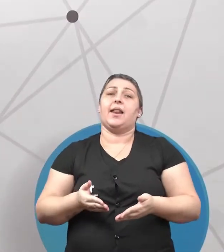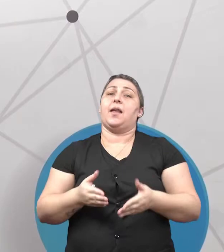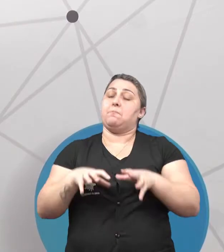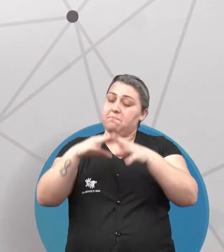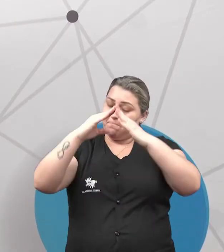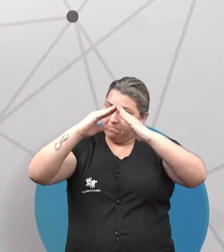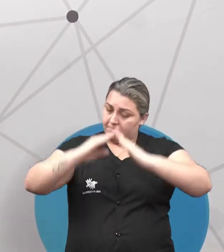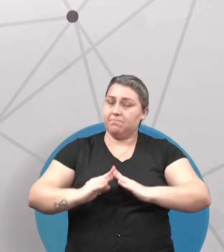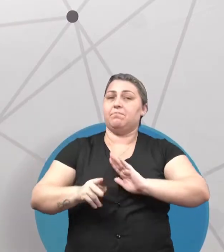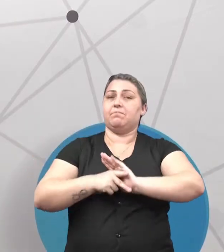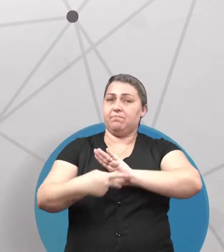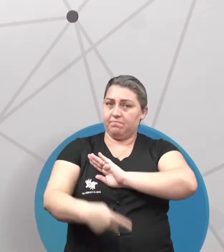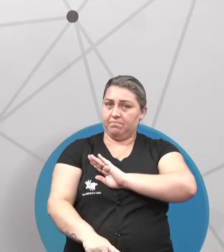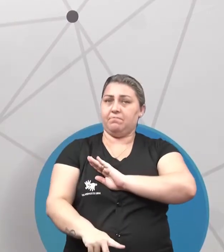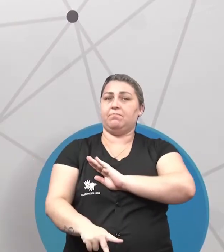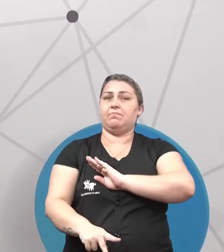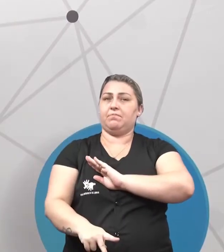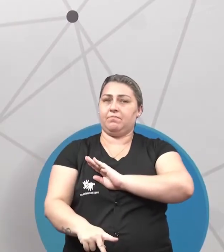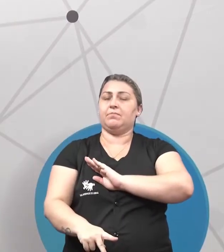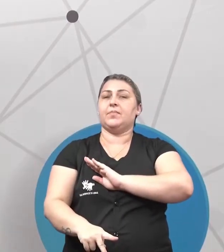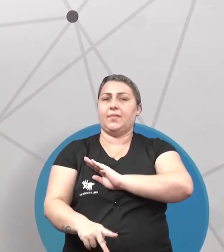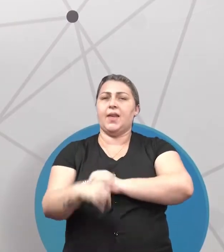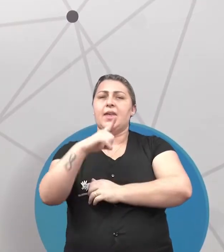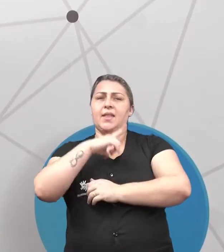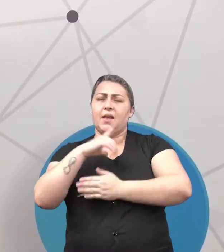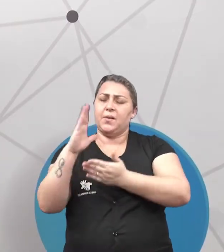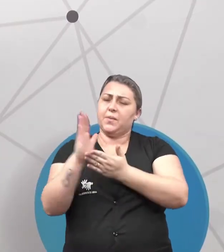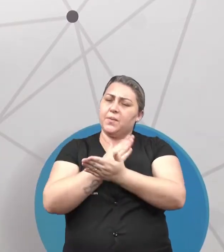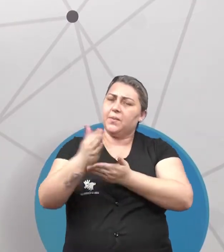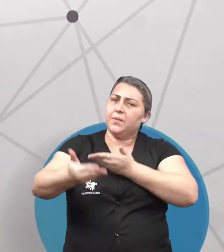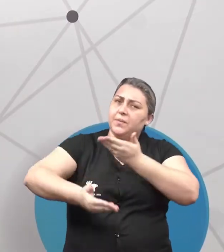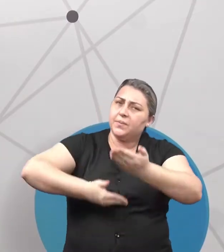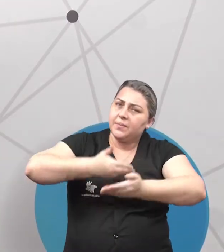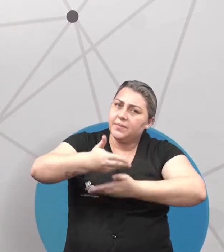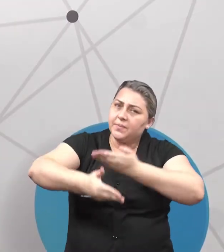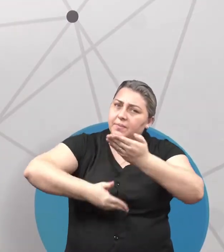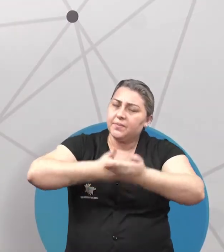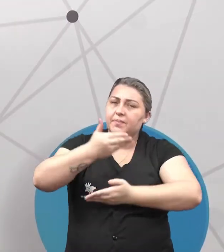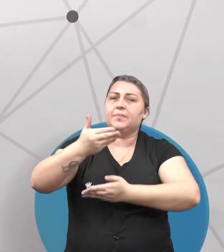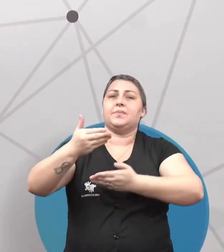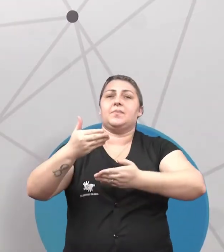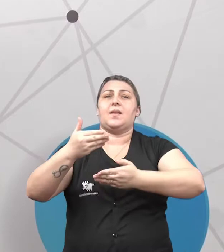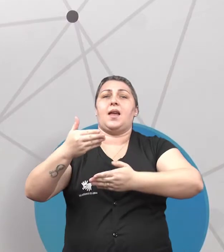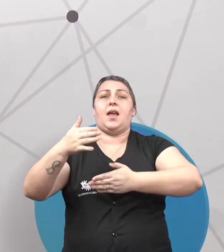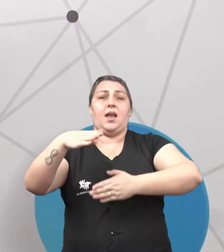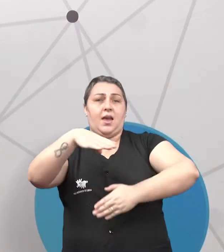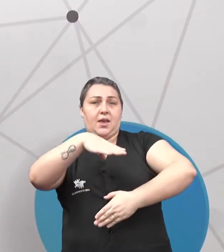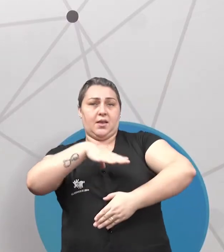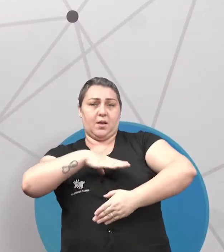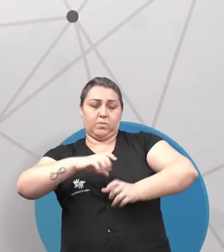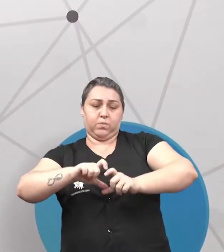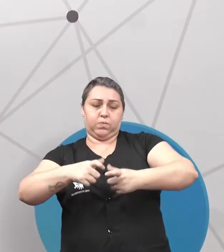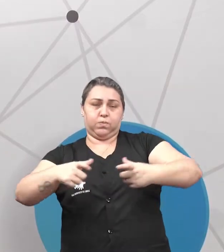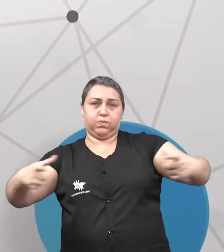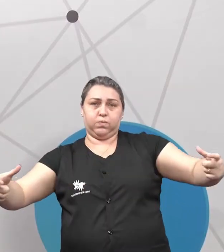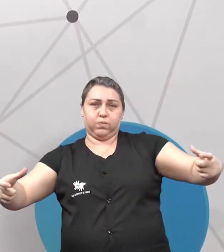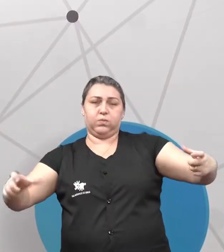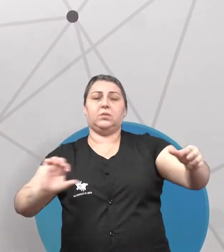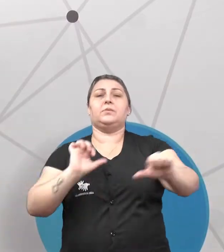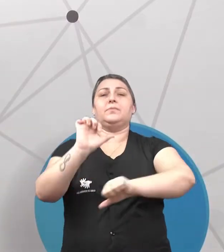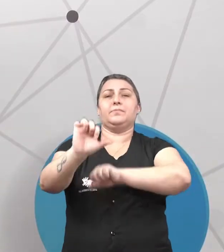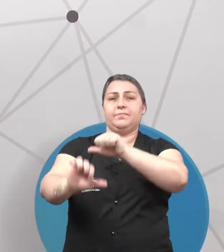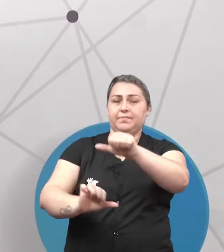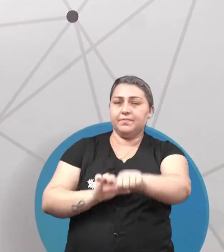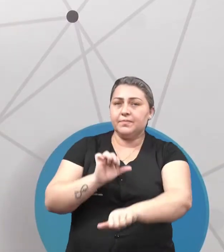fixa naquele lugar. E aí a gente vai tendo várias relações, né? As cidades vão aumentando, a gente vai tendo a questão de troca,